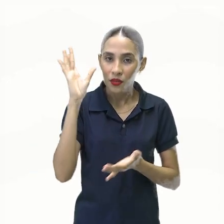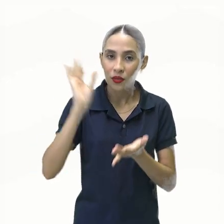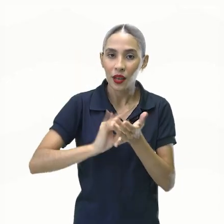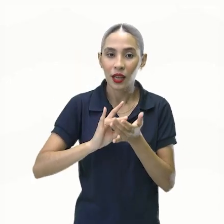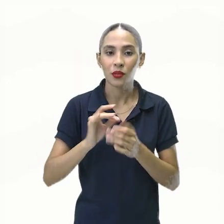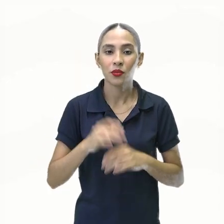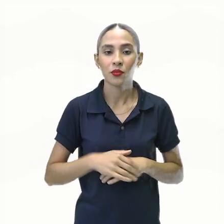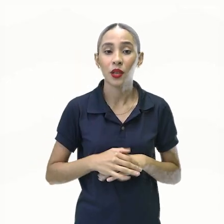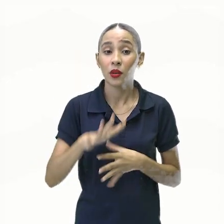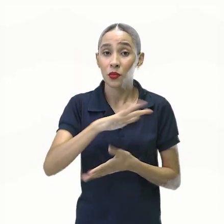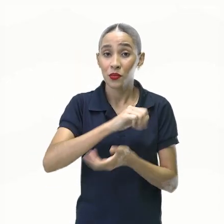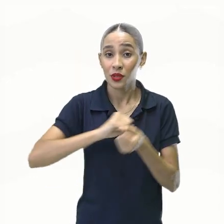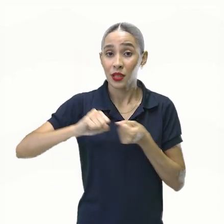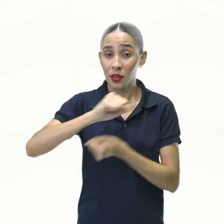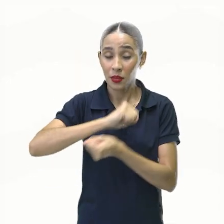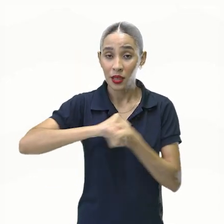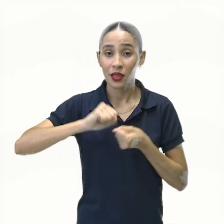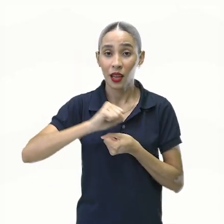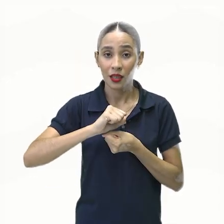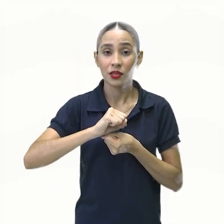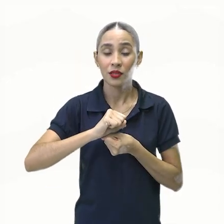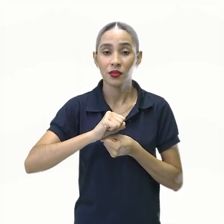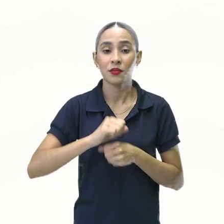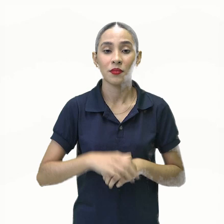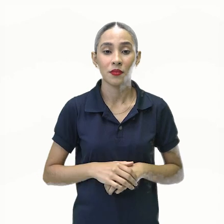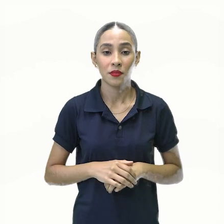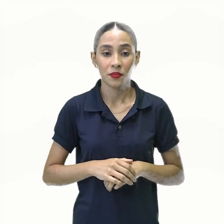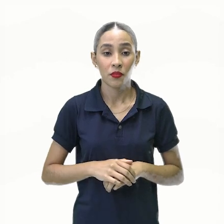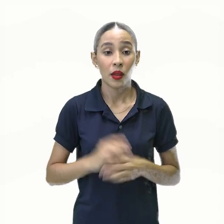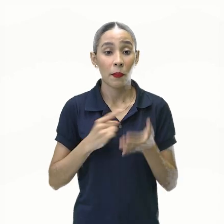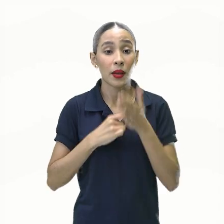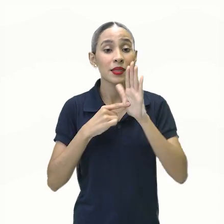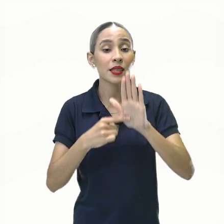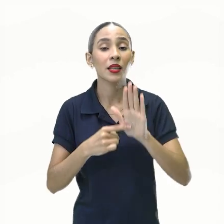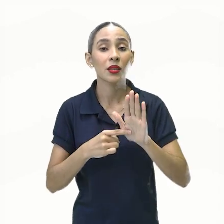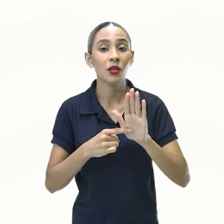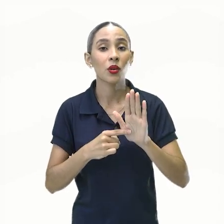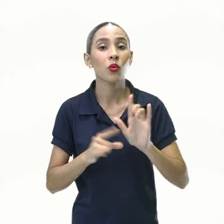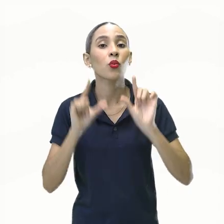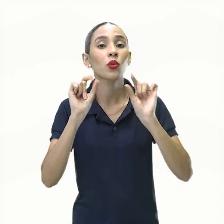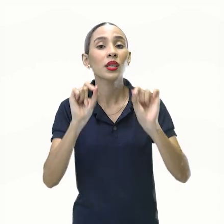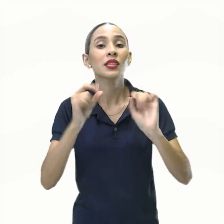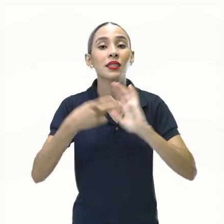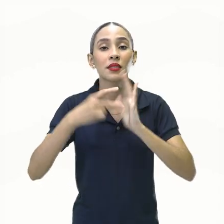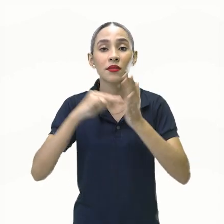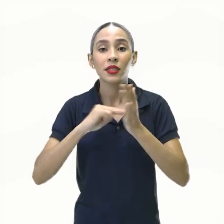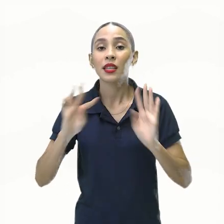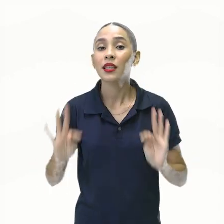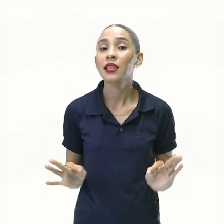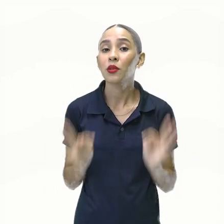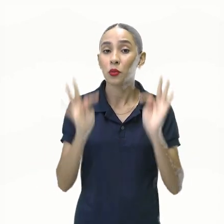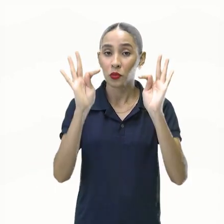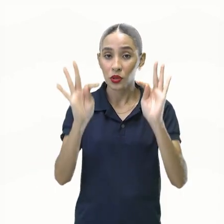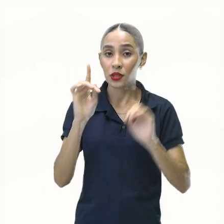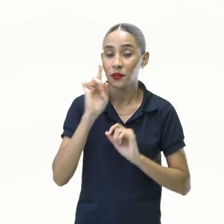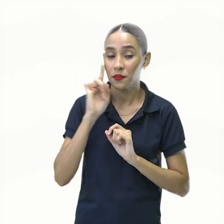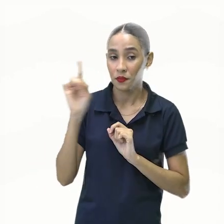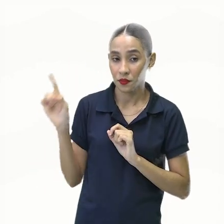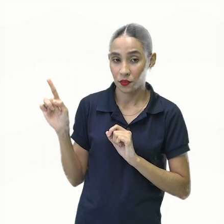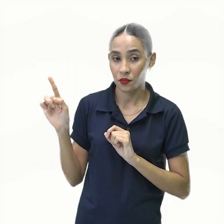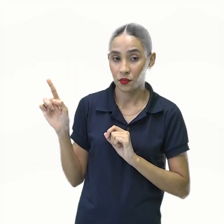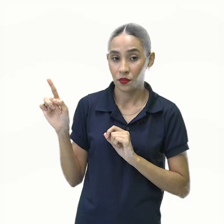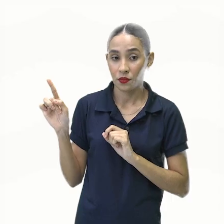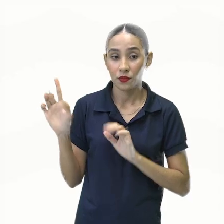esta envolvida aí, a sustentabilidade, trago para você agora o que é a tecnologia.